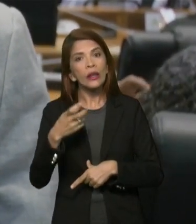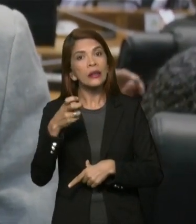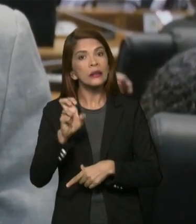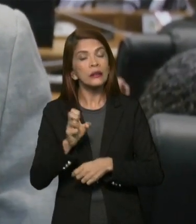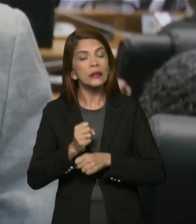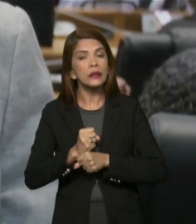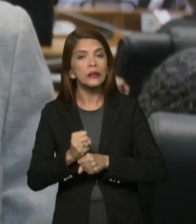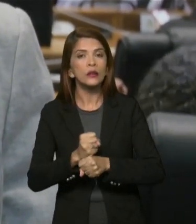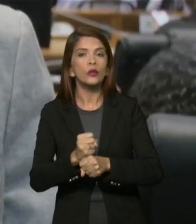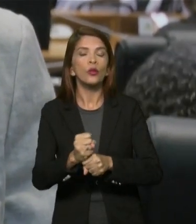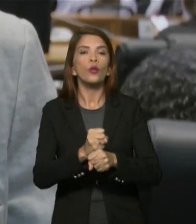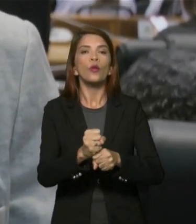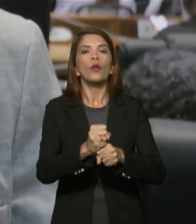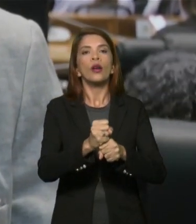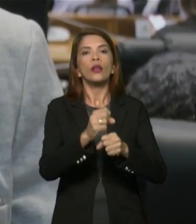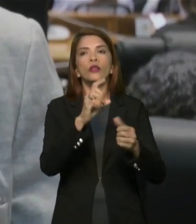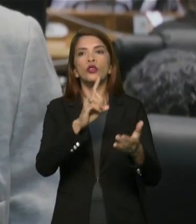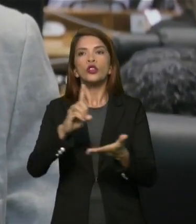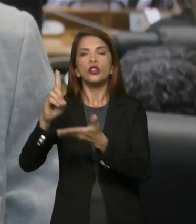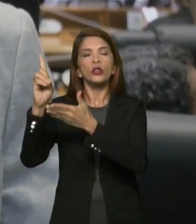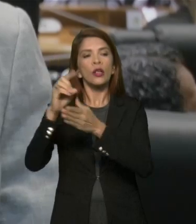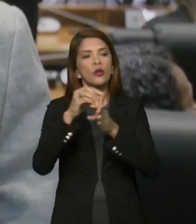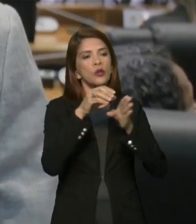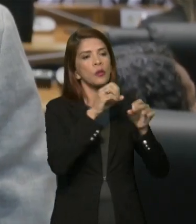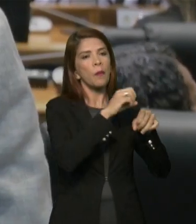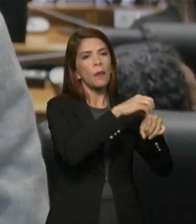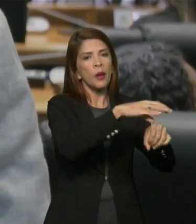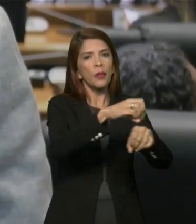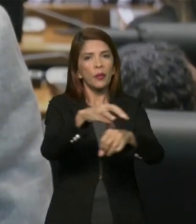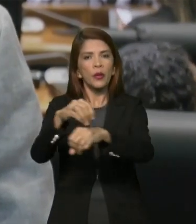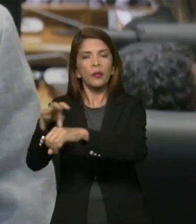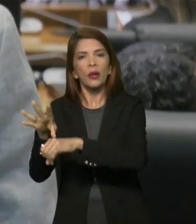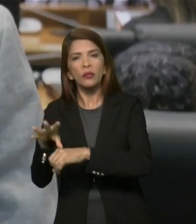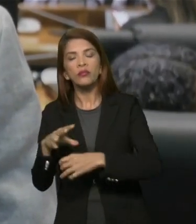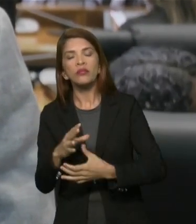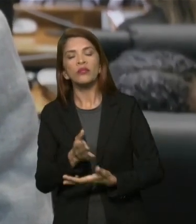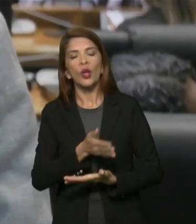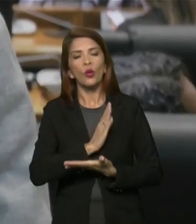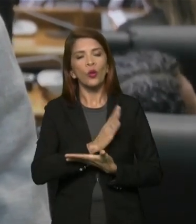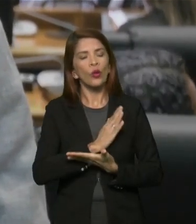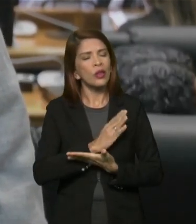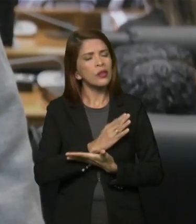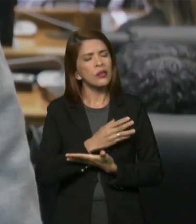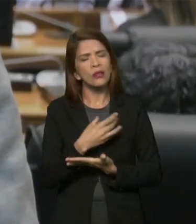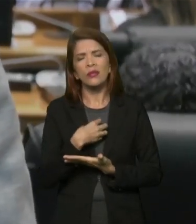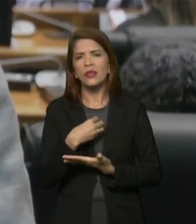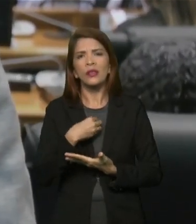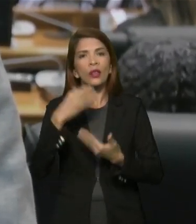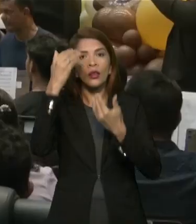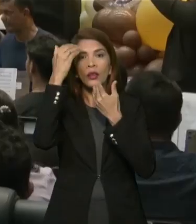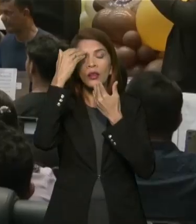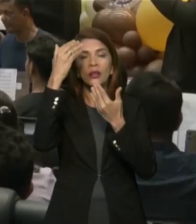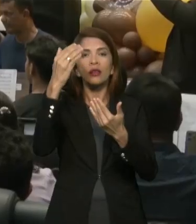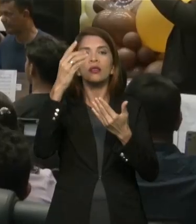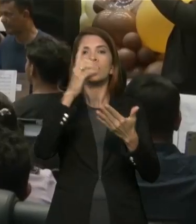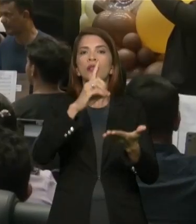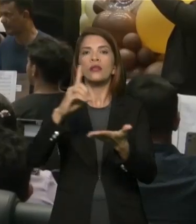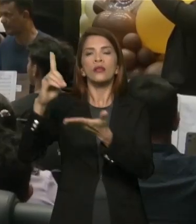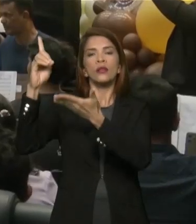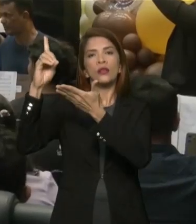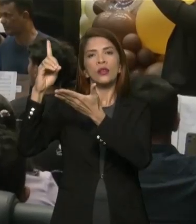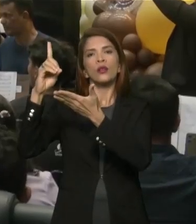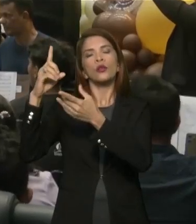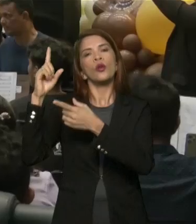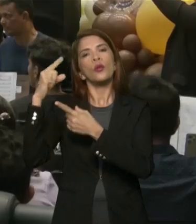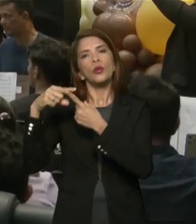Evangelho, 35 anos de ministério. Então, nosso coração está agradecido a Deus por este dia que Ele preparou para